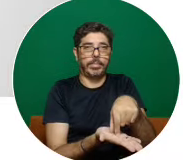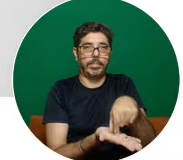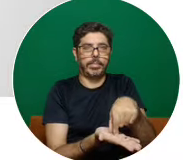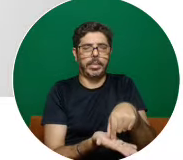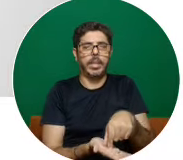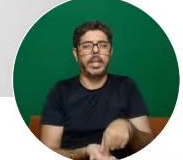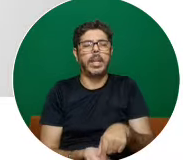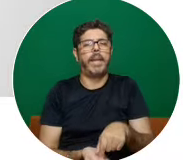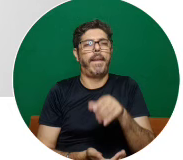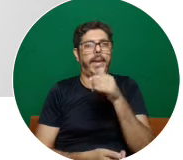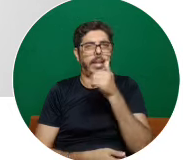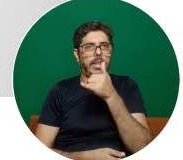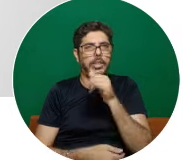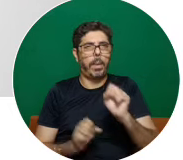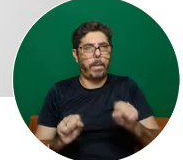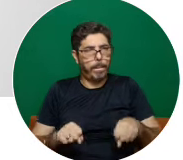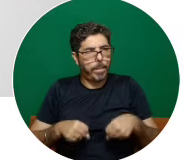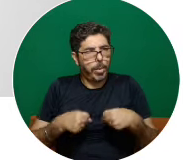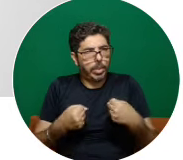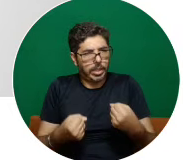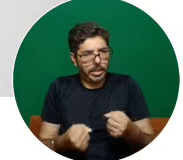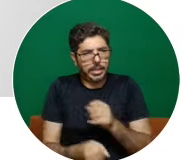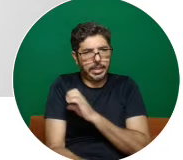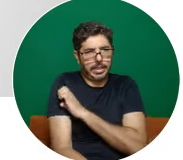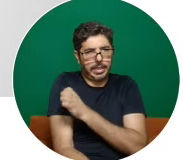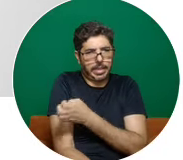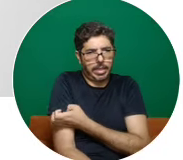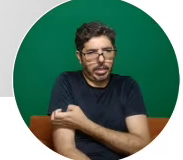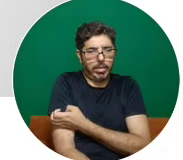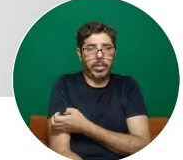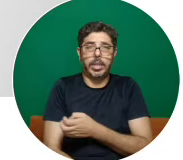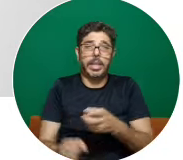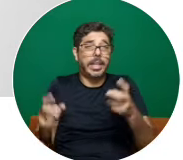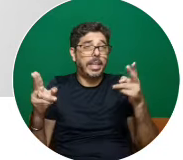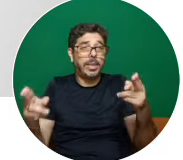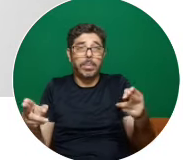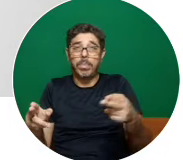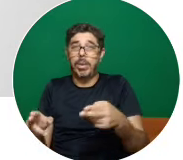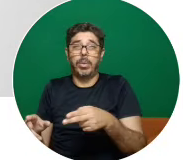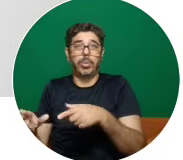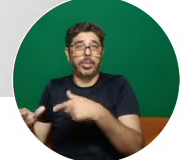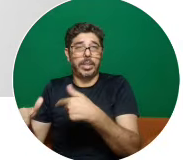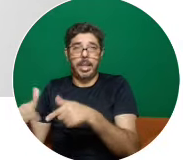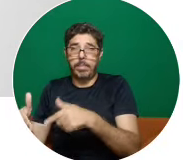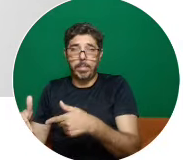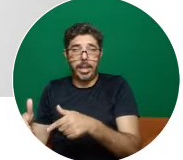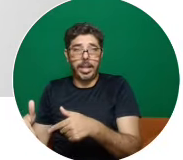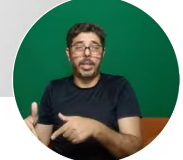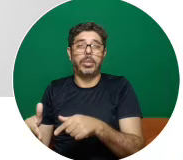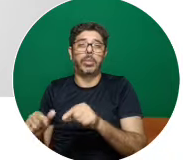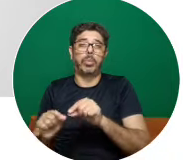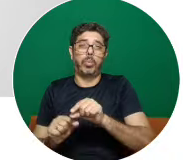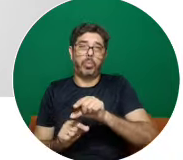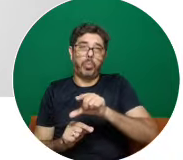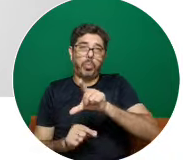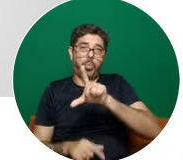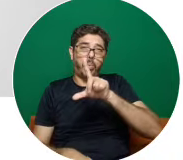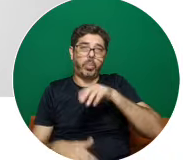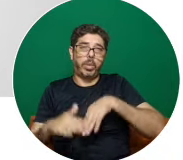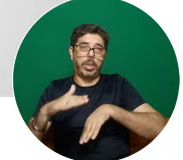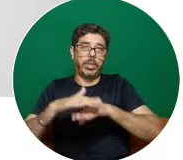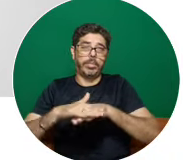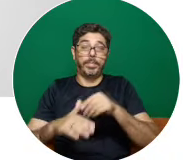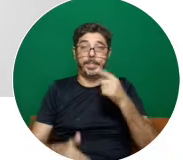elétrica armazenada em um capacitor carregado é igual à quantidade de trabalho que foi necessário para carregá-lo. Não é